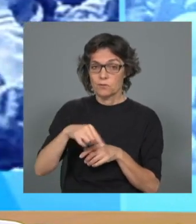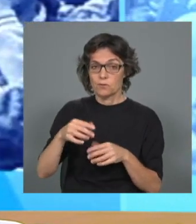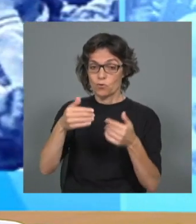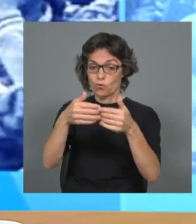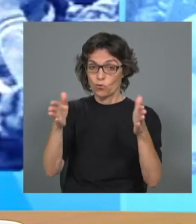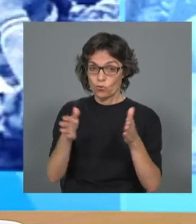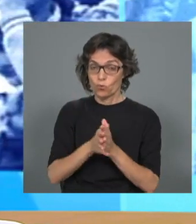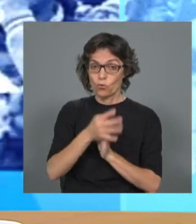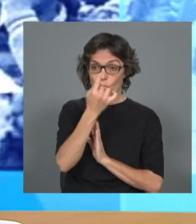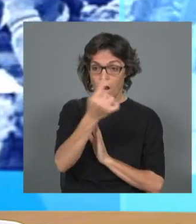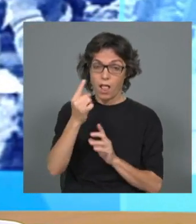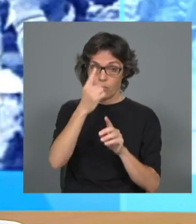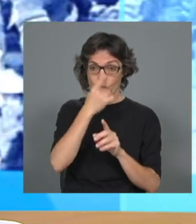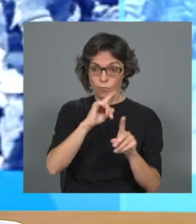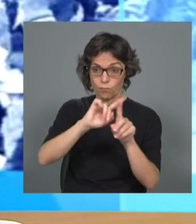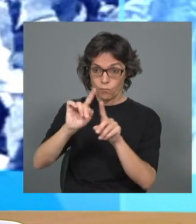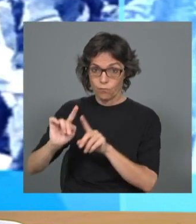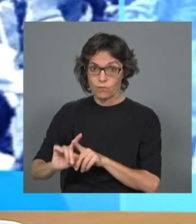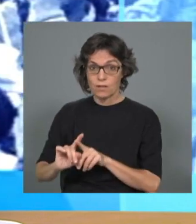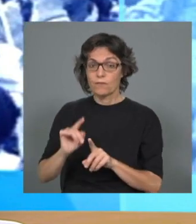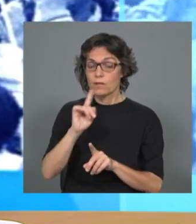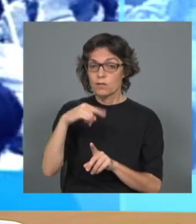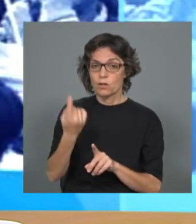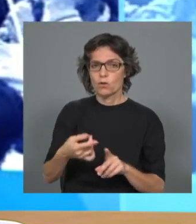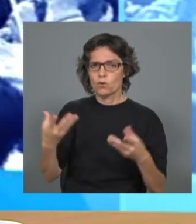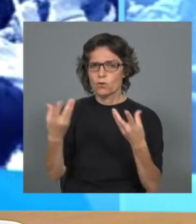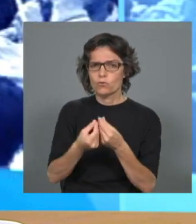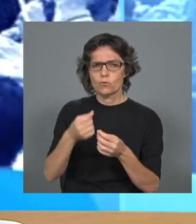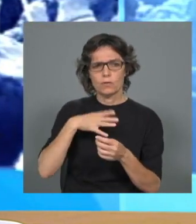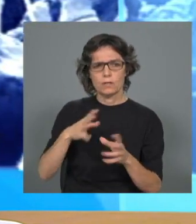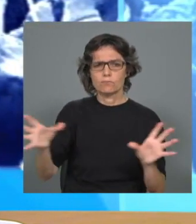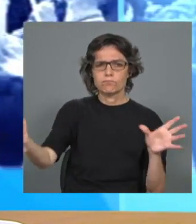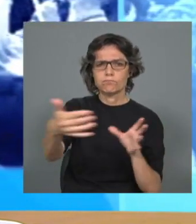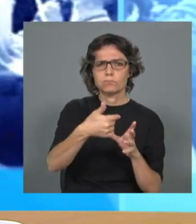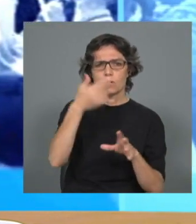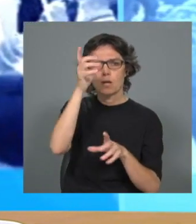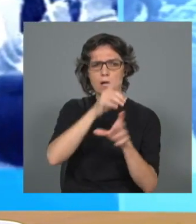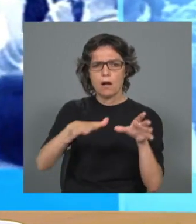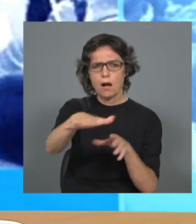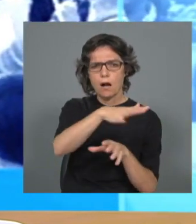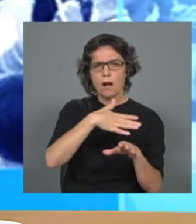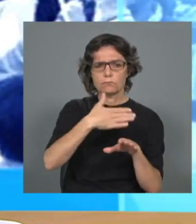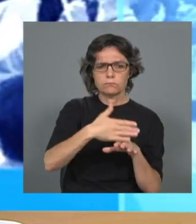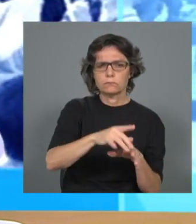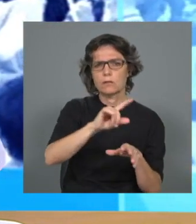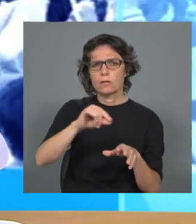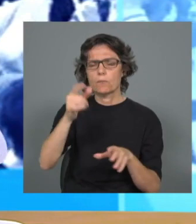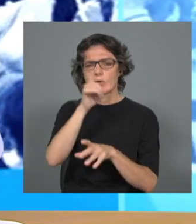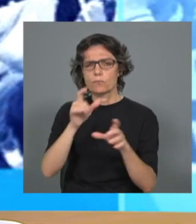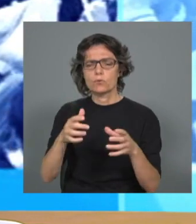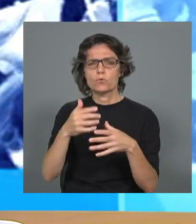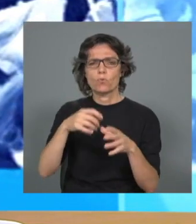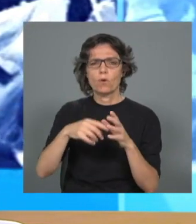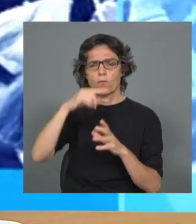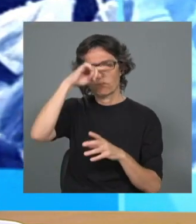nossa especificidade, que nós queremos chegar a essas periferias, a essas pessoas com maiores dificuldades, às vezes aqueles que não